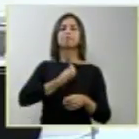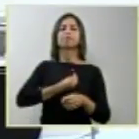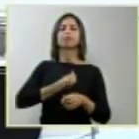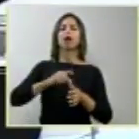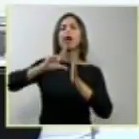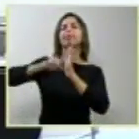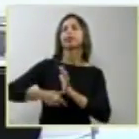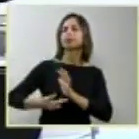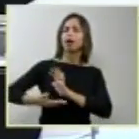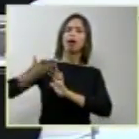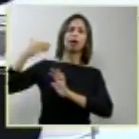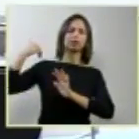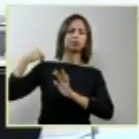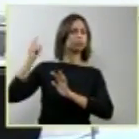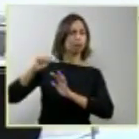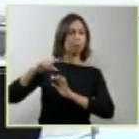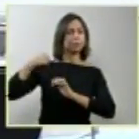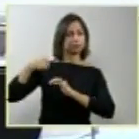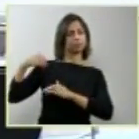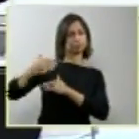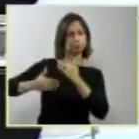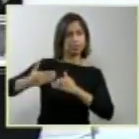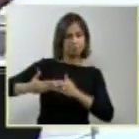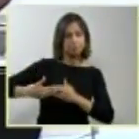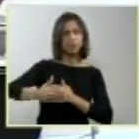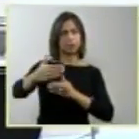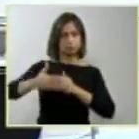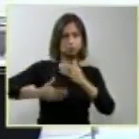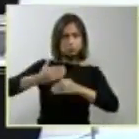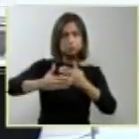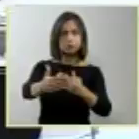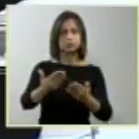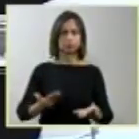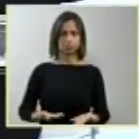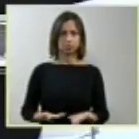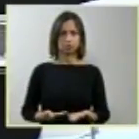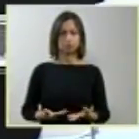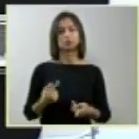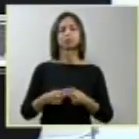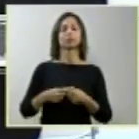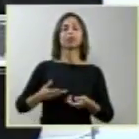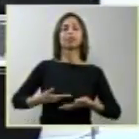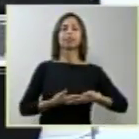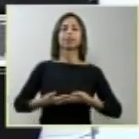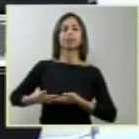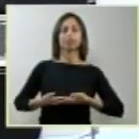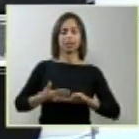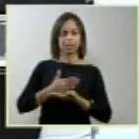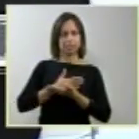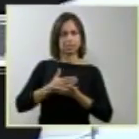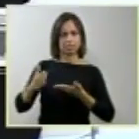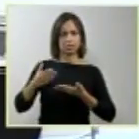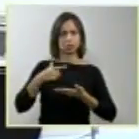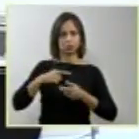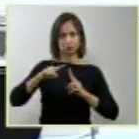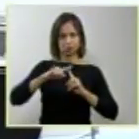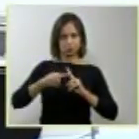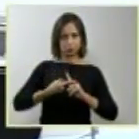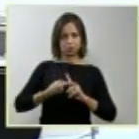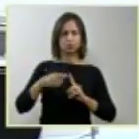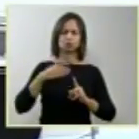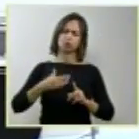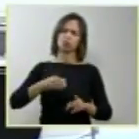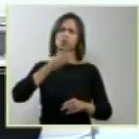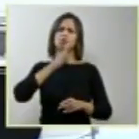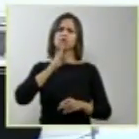para avançar e garantir a vida. Então, no início da formação, porque hoje se conhece a respeito da, desde o